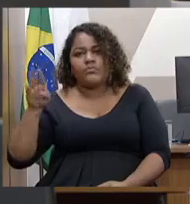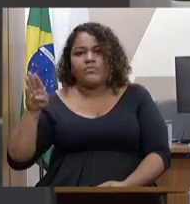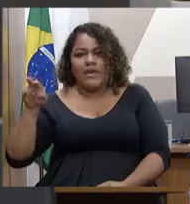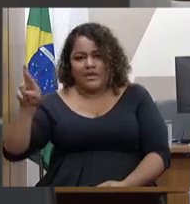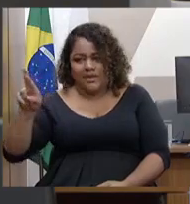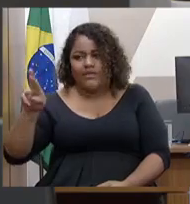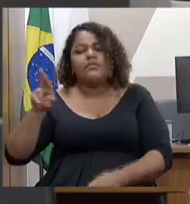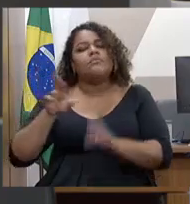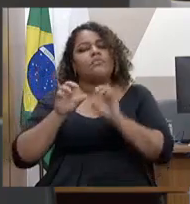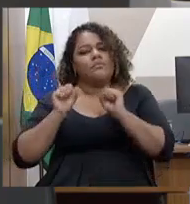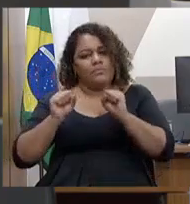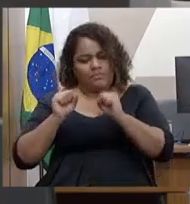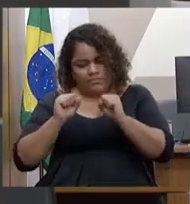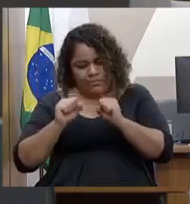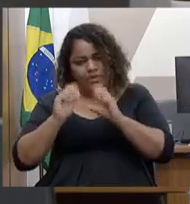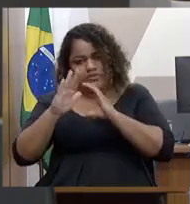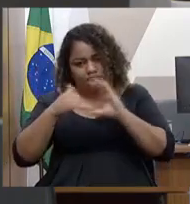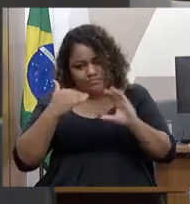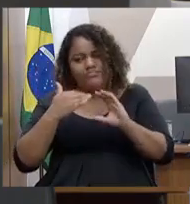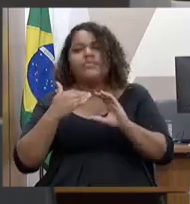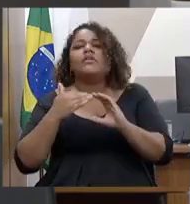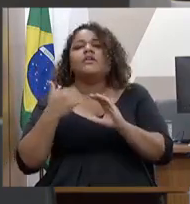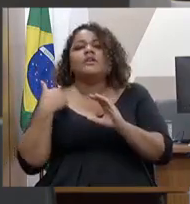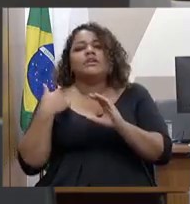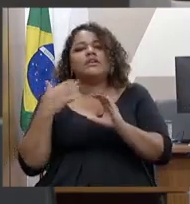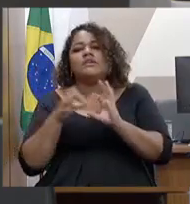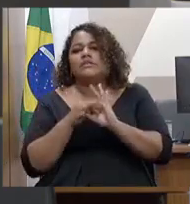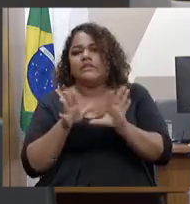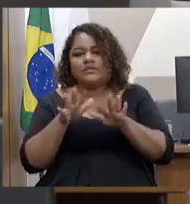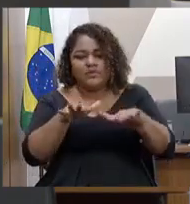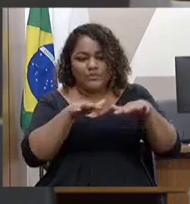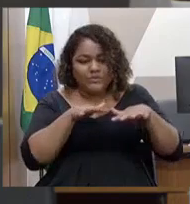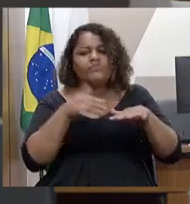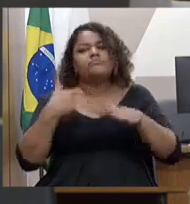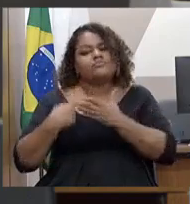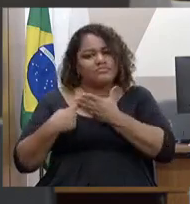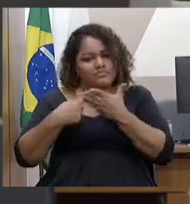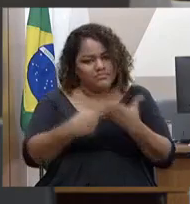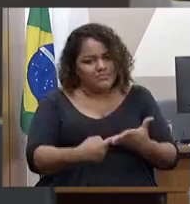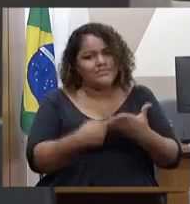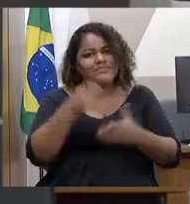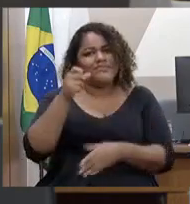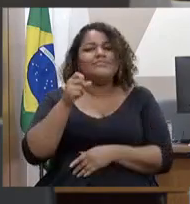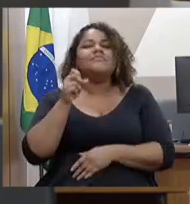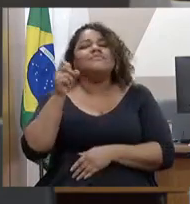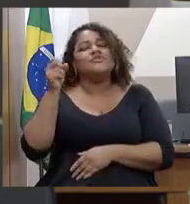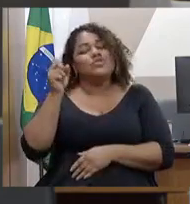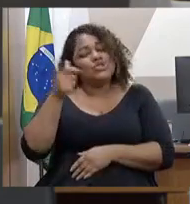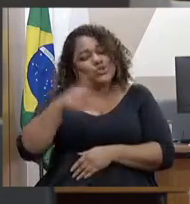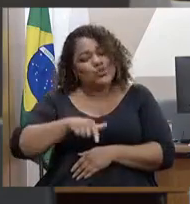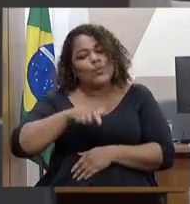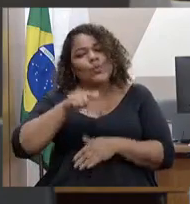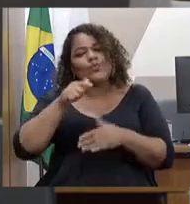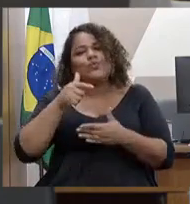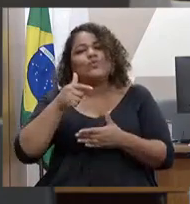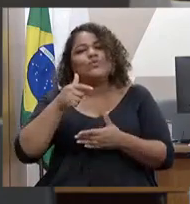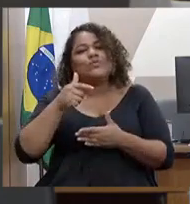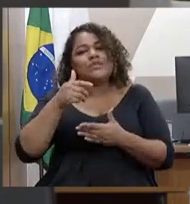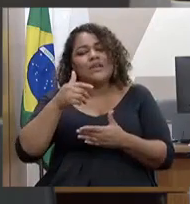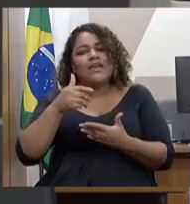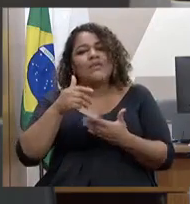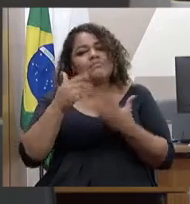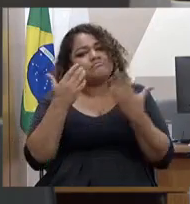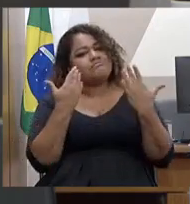disposição parabenizar novamente essa casa por essas duas iniciativas e iniciativas né que ontem e hoje e